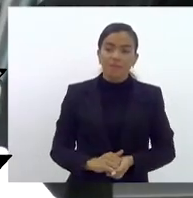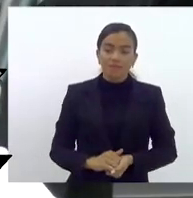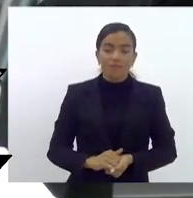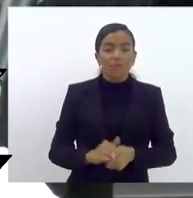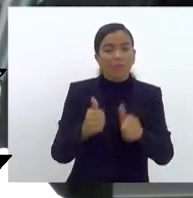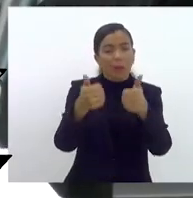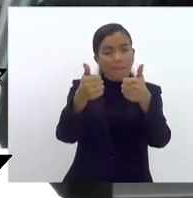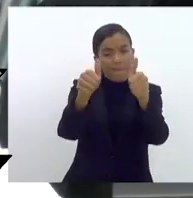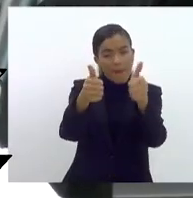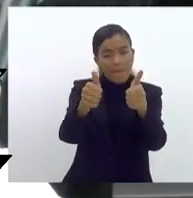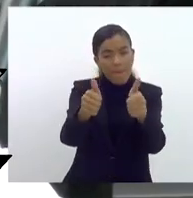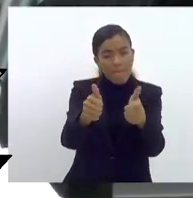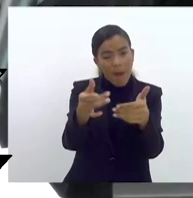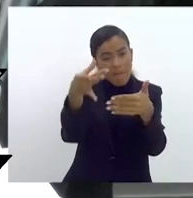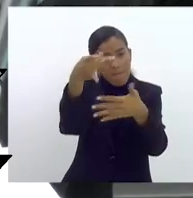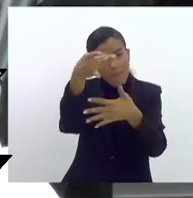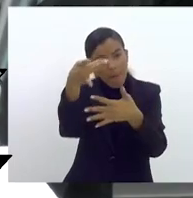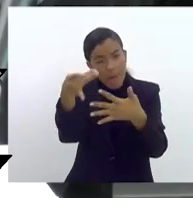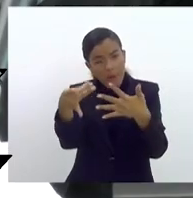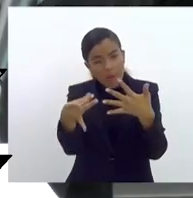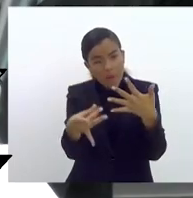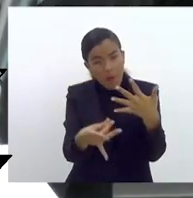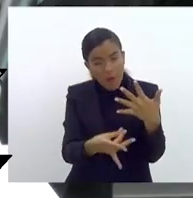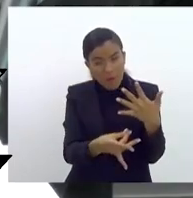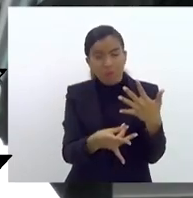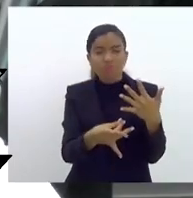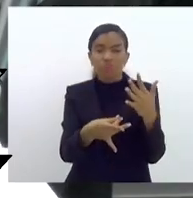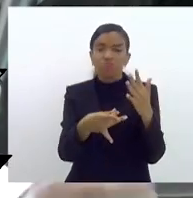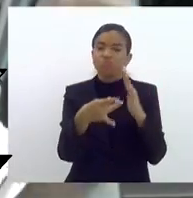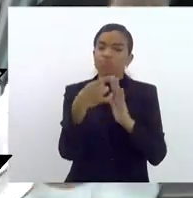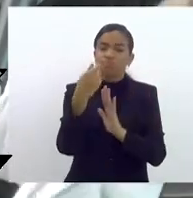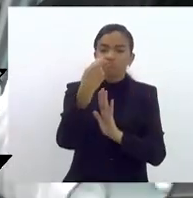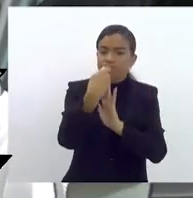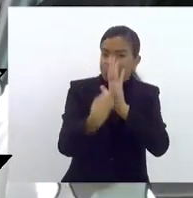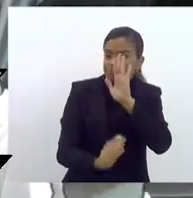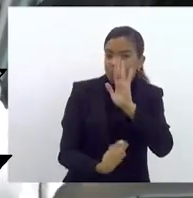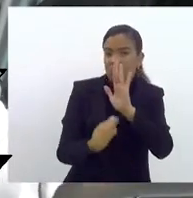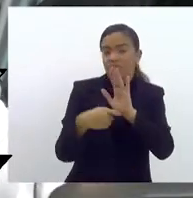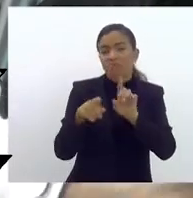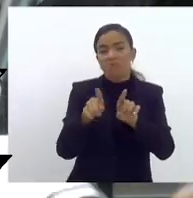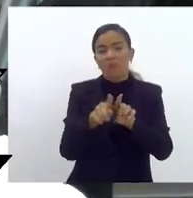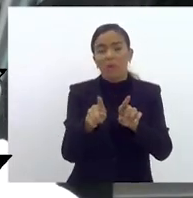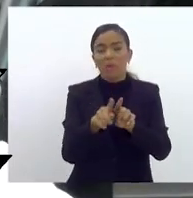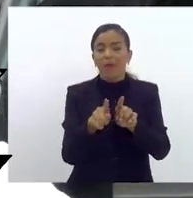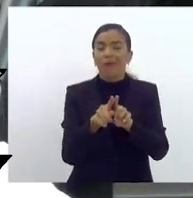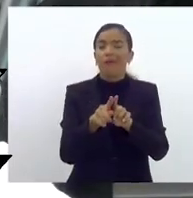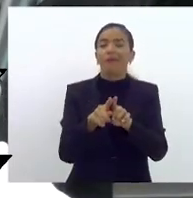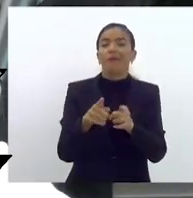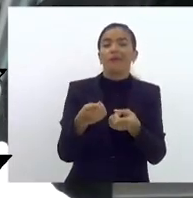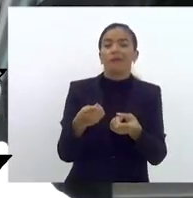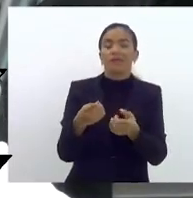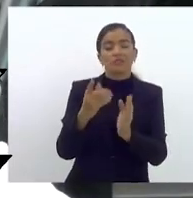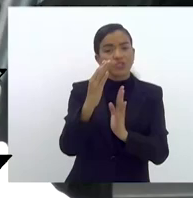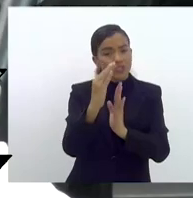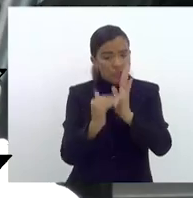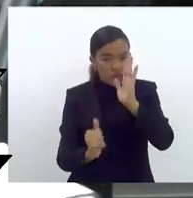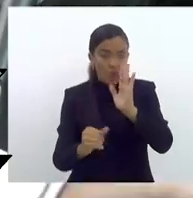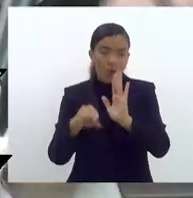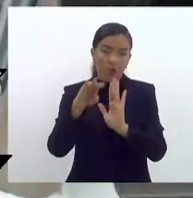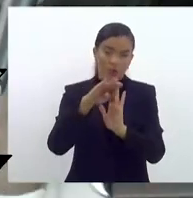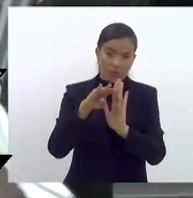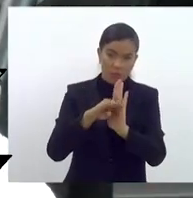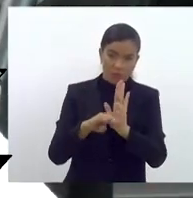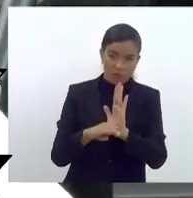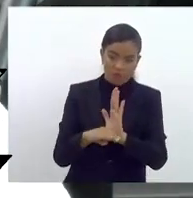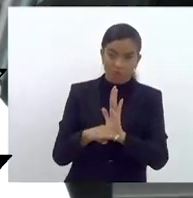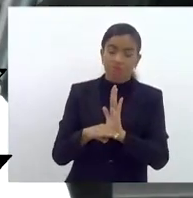analisou a matéria acatou e fez então a retirada de pauta